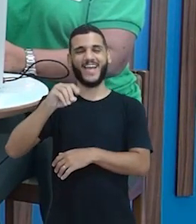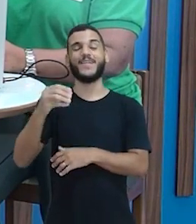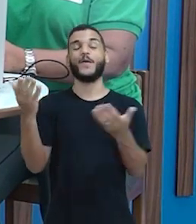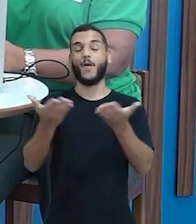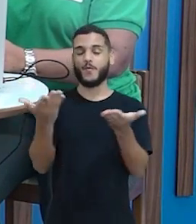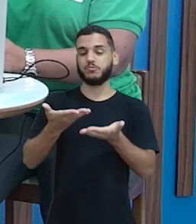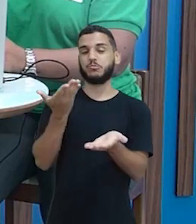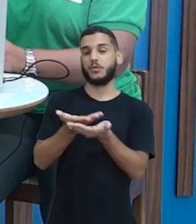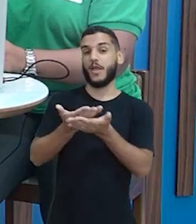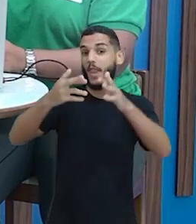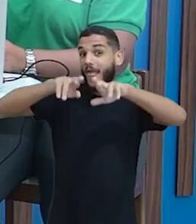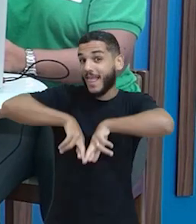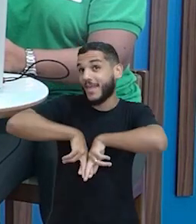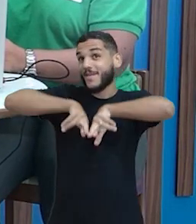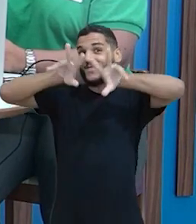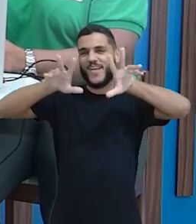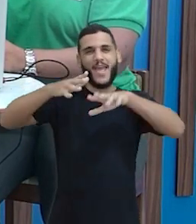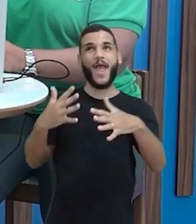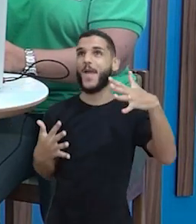não é isso é verdade